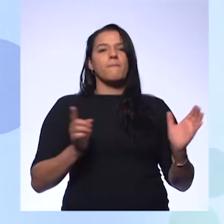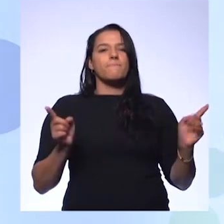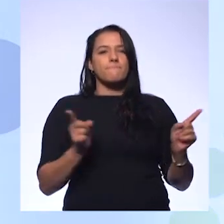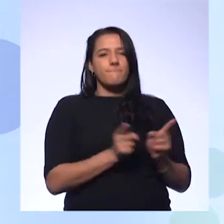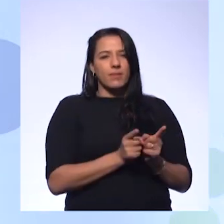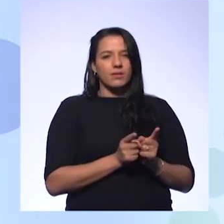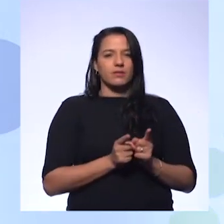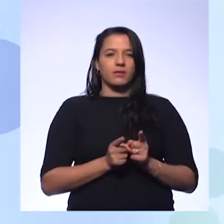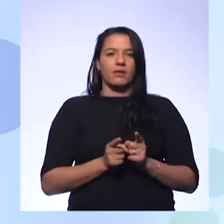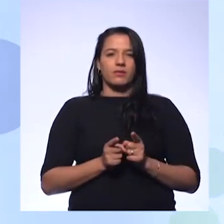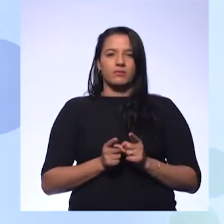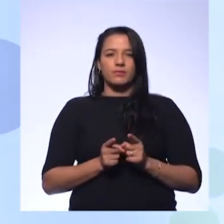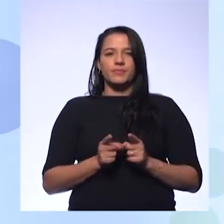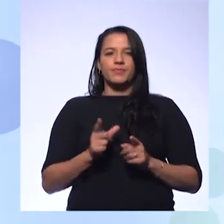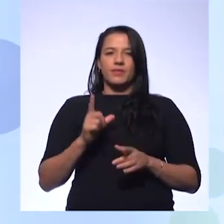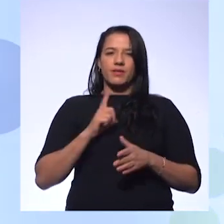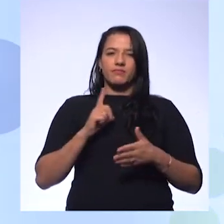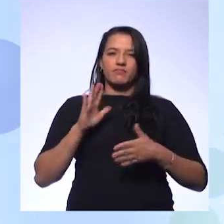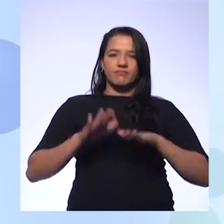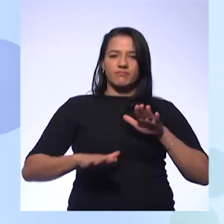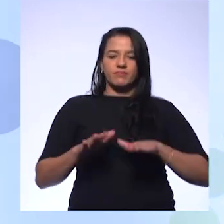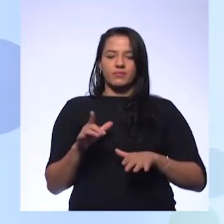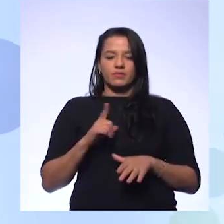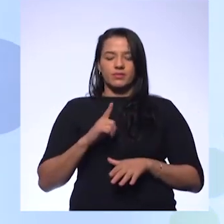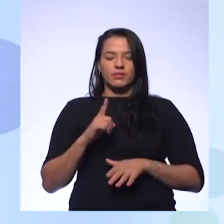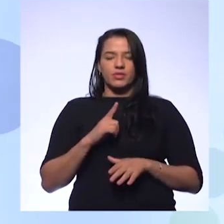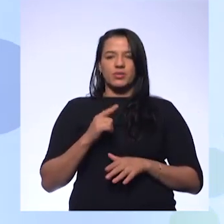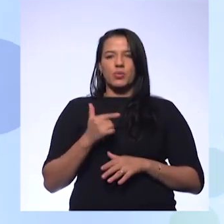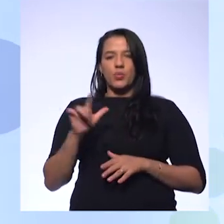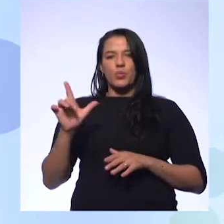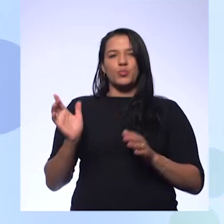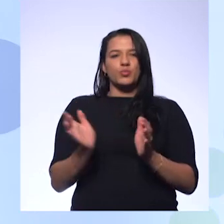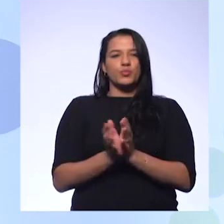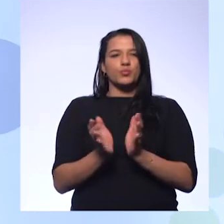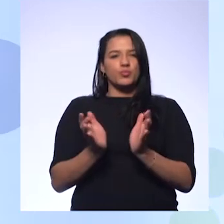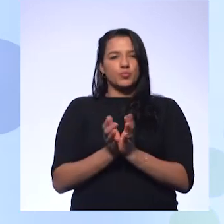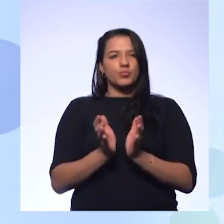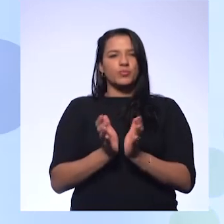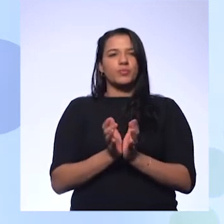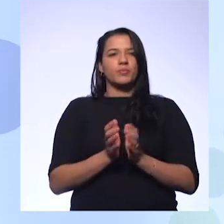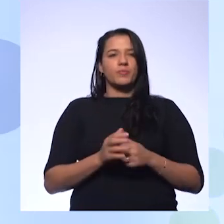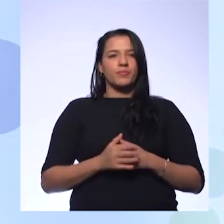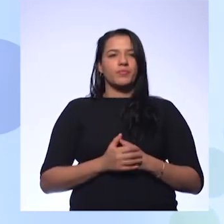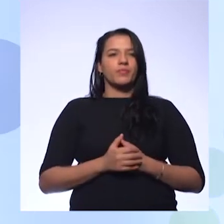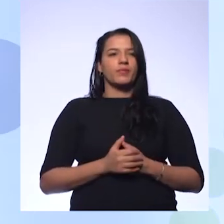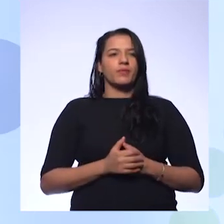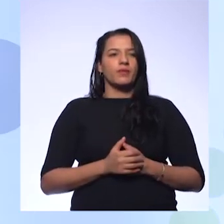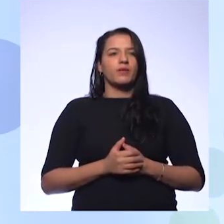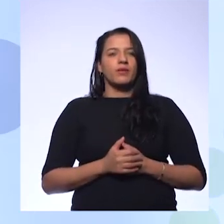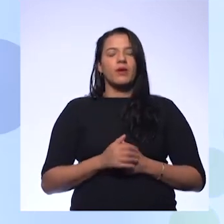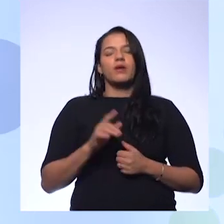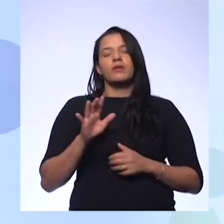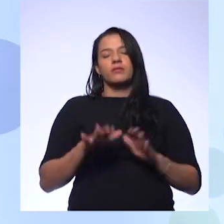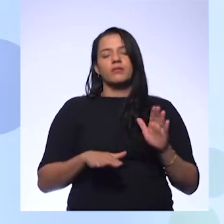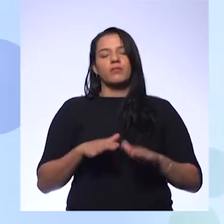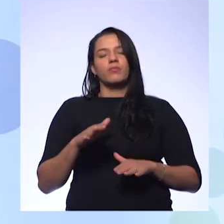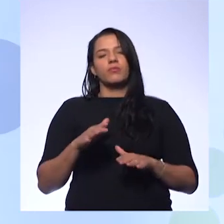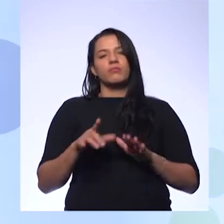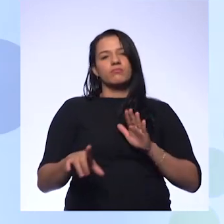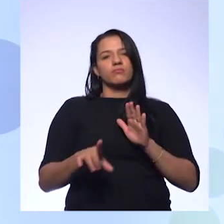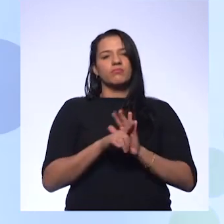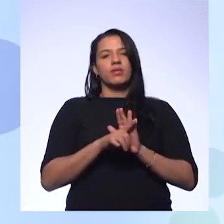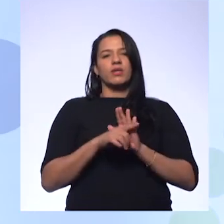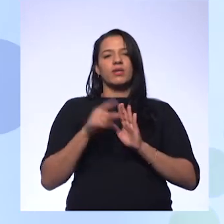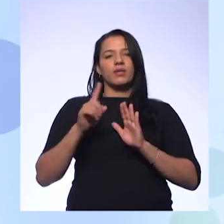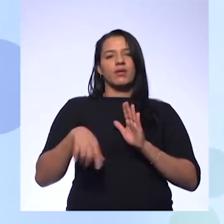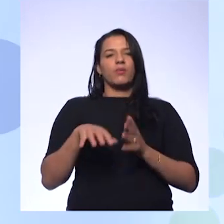por mobilizar interesses de outros tantos grupos, isso acabou legitimando, de uma certa forma, esse